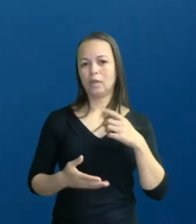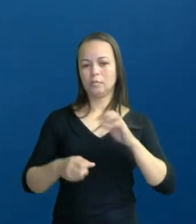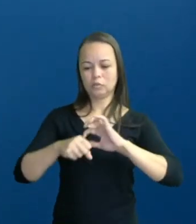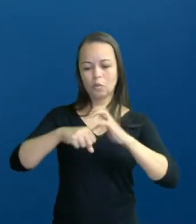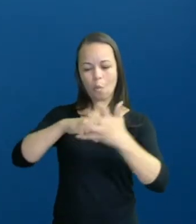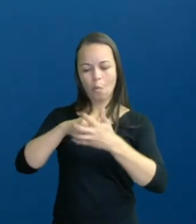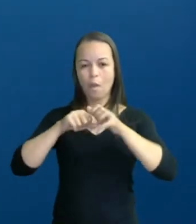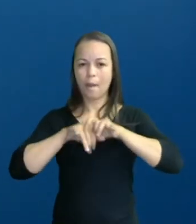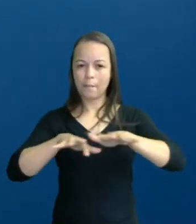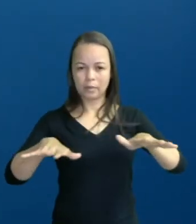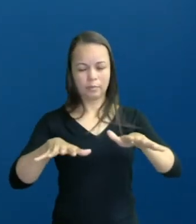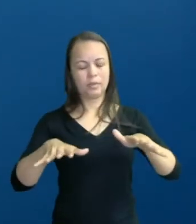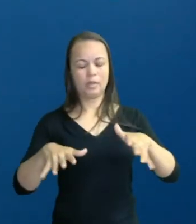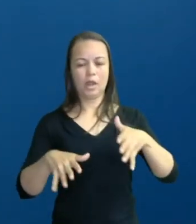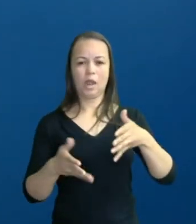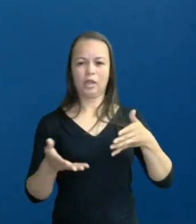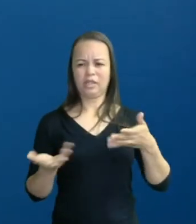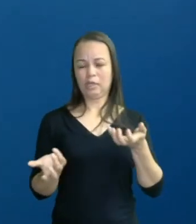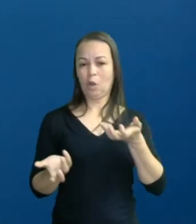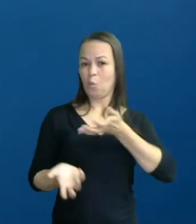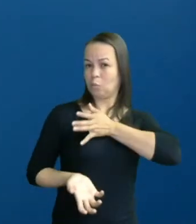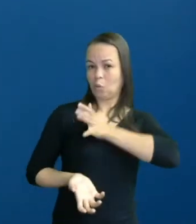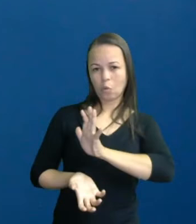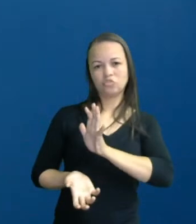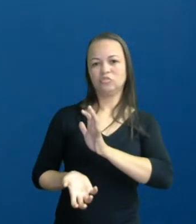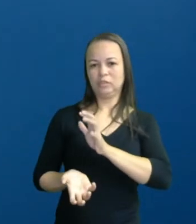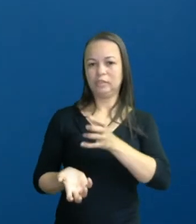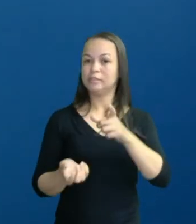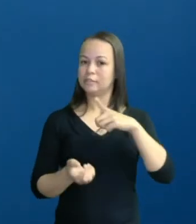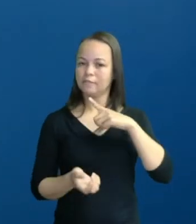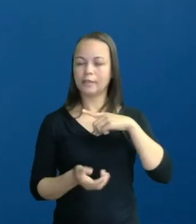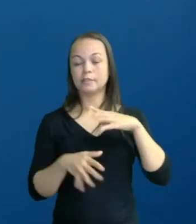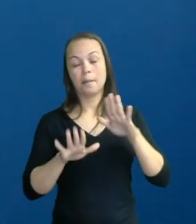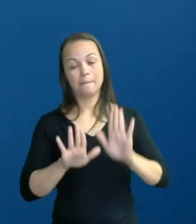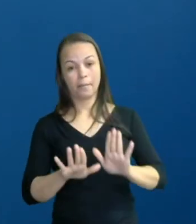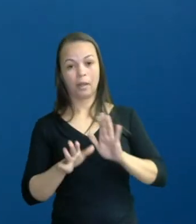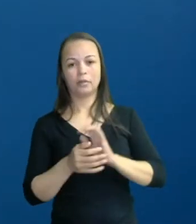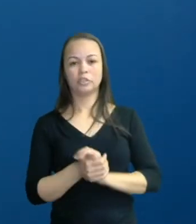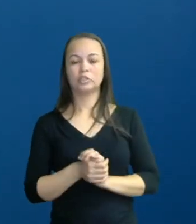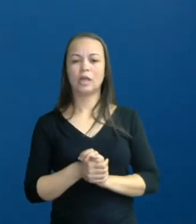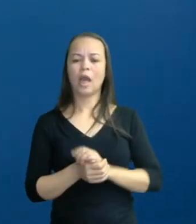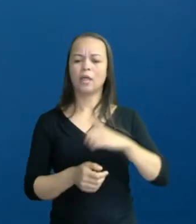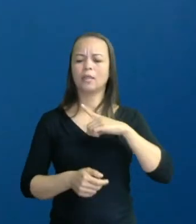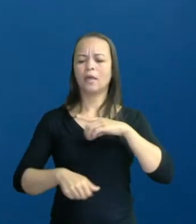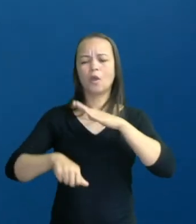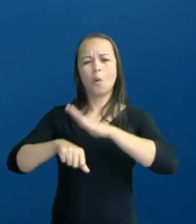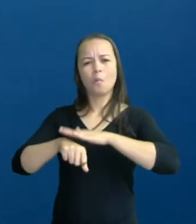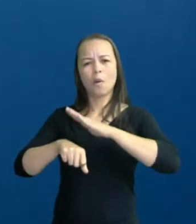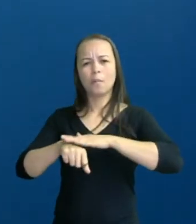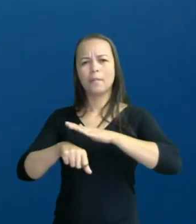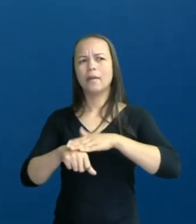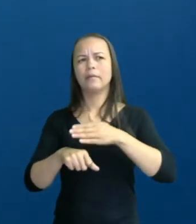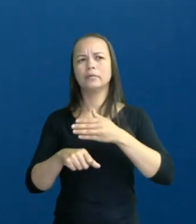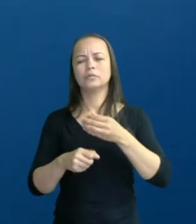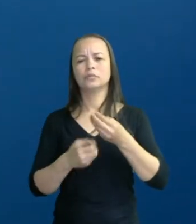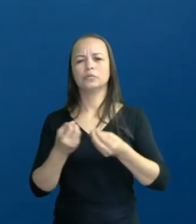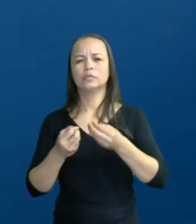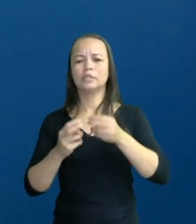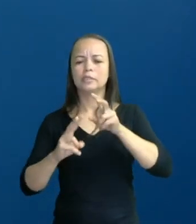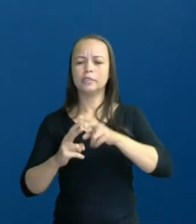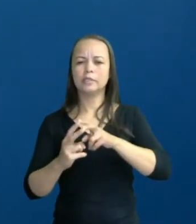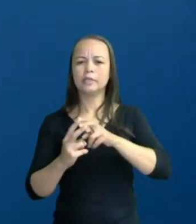tenham gostado e até a próxima aula. Então, minha gente, vê só quanta coisa importante que a